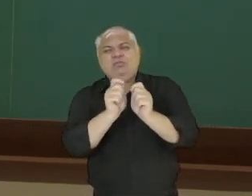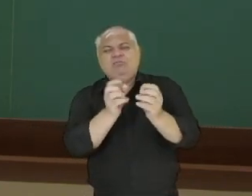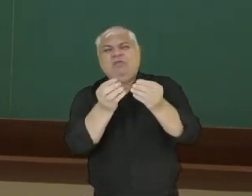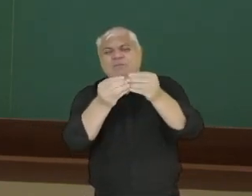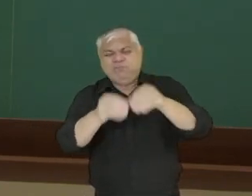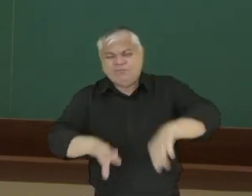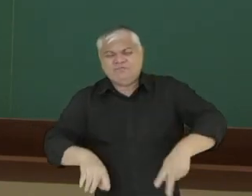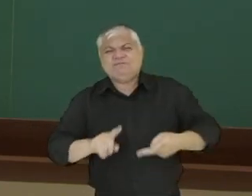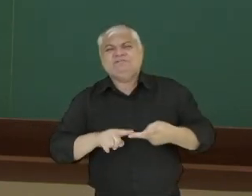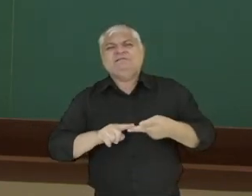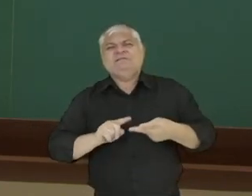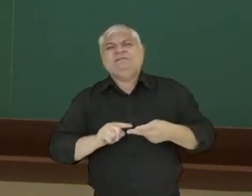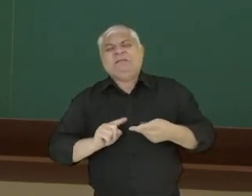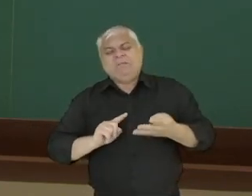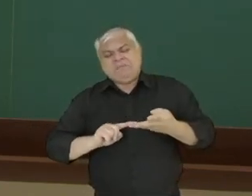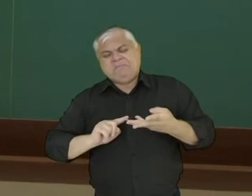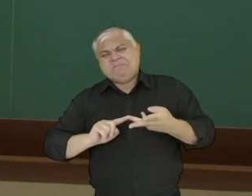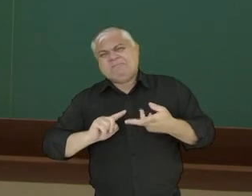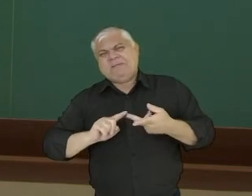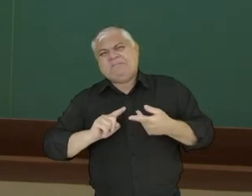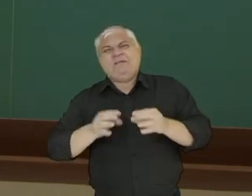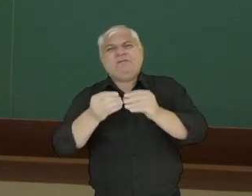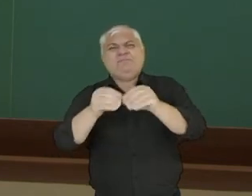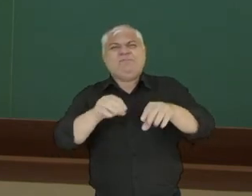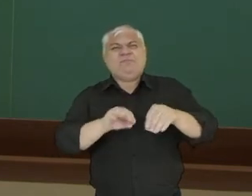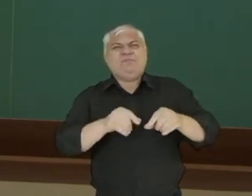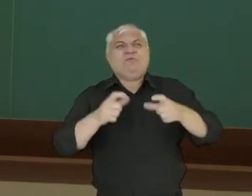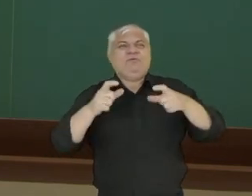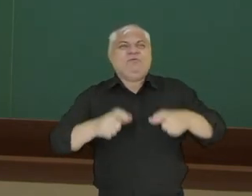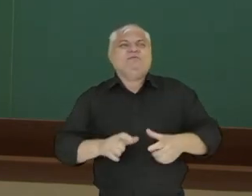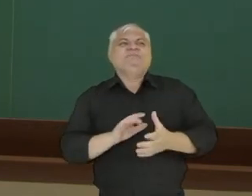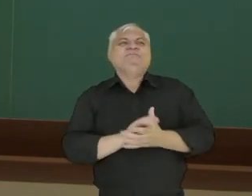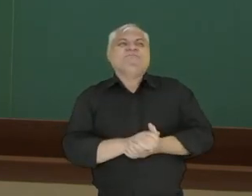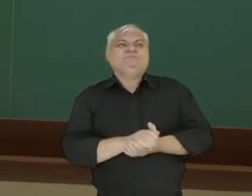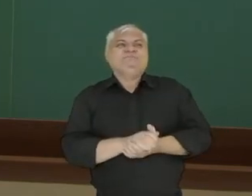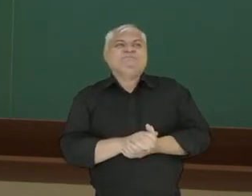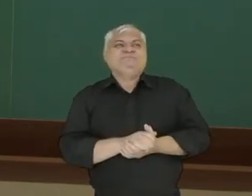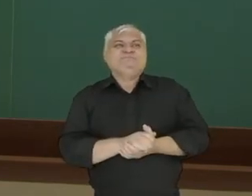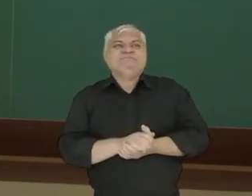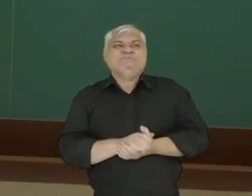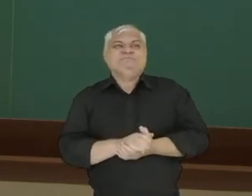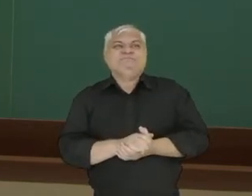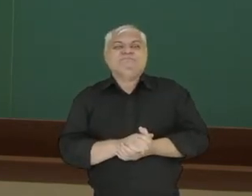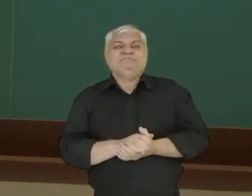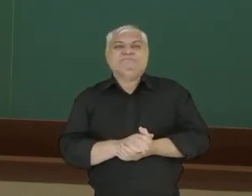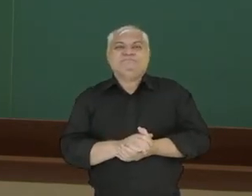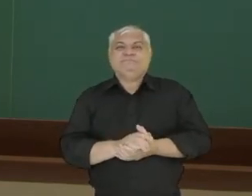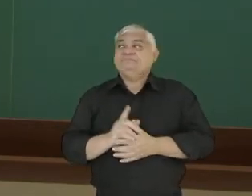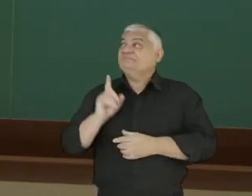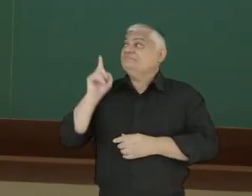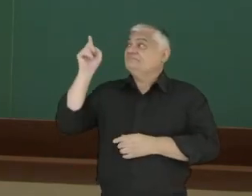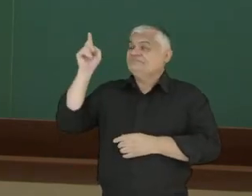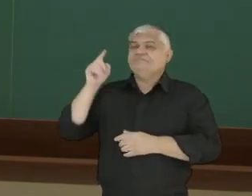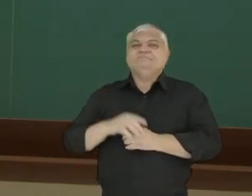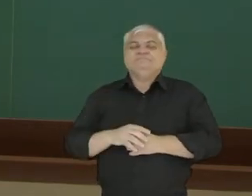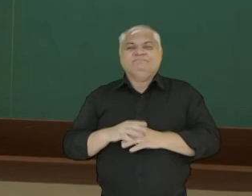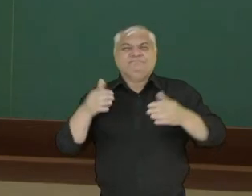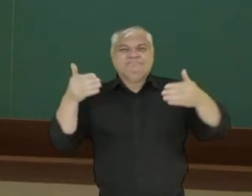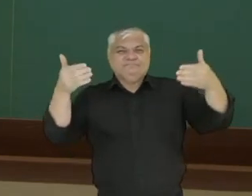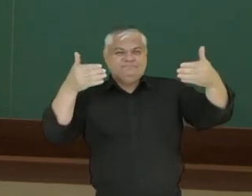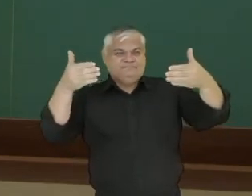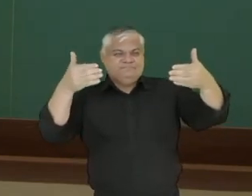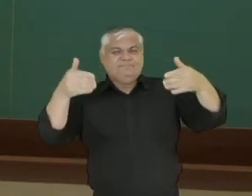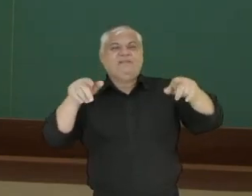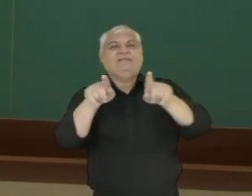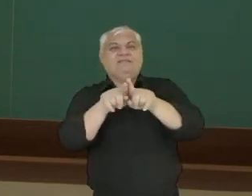setores relacionados a essa localidade. Outra situação é que é mais um comparativo também relacionado ao rompimento